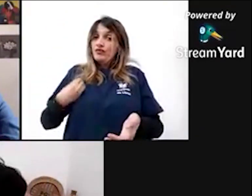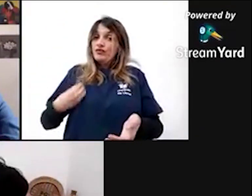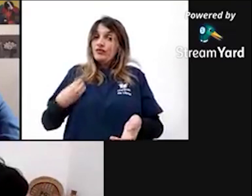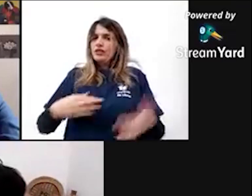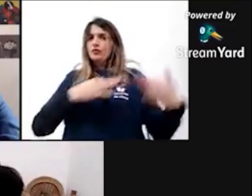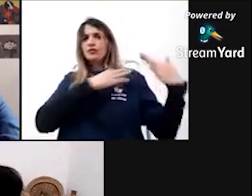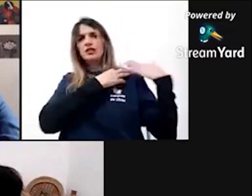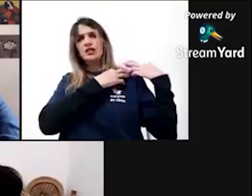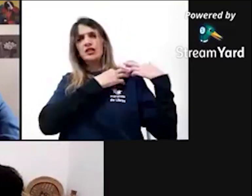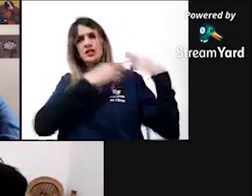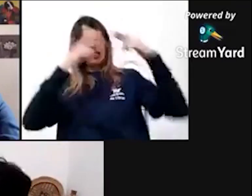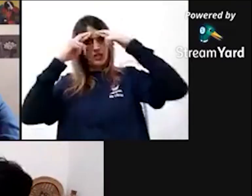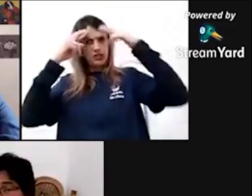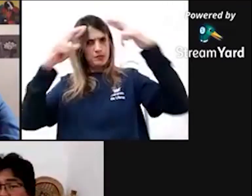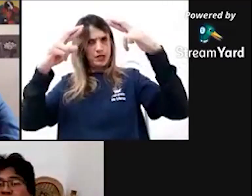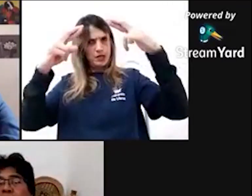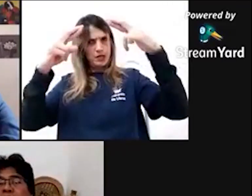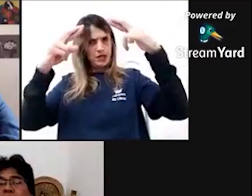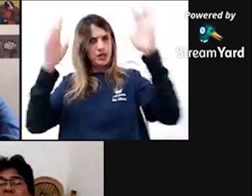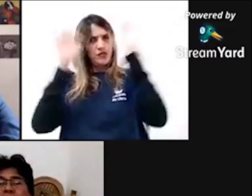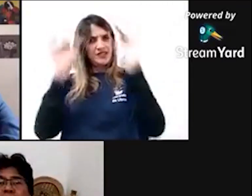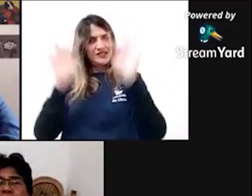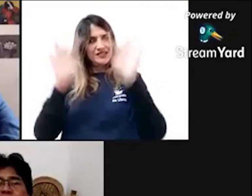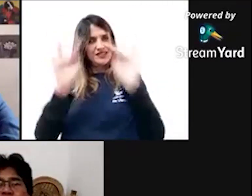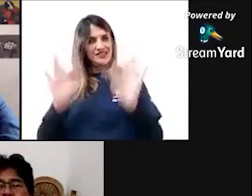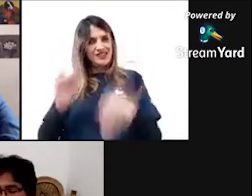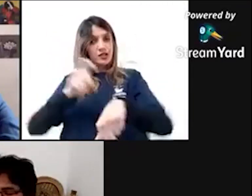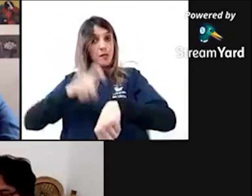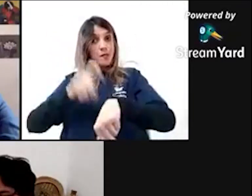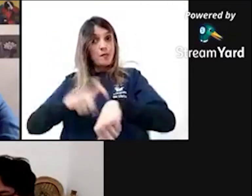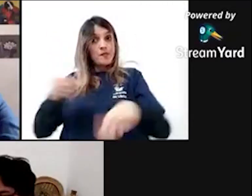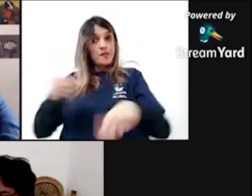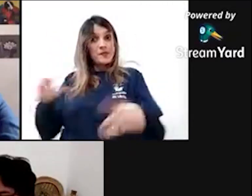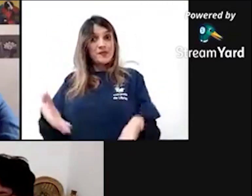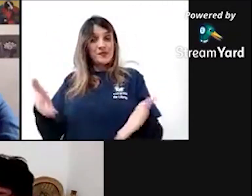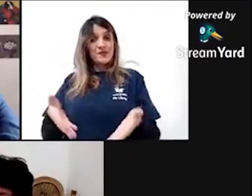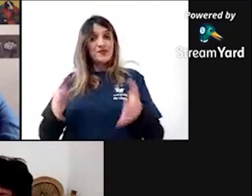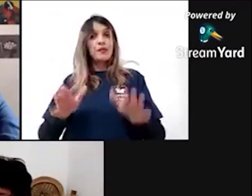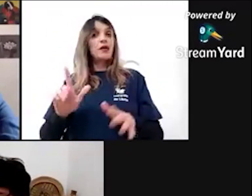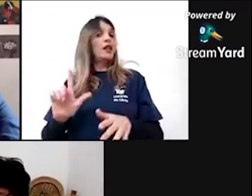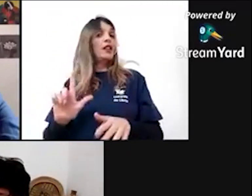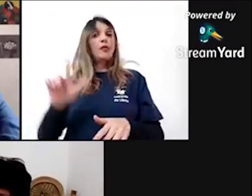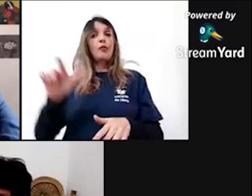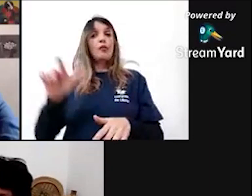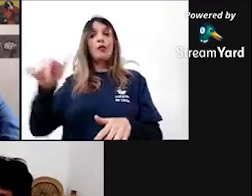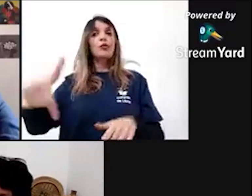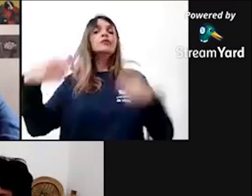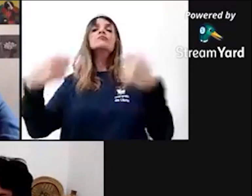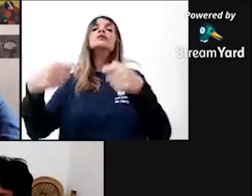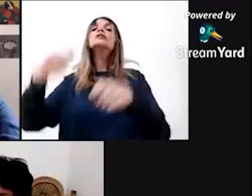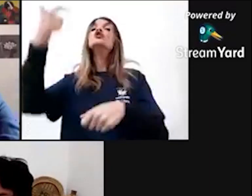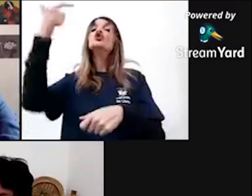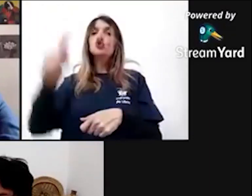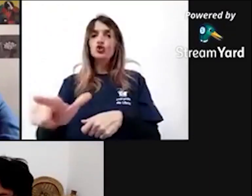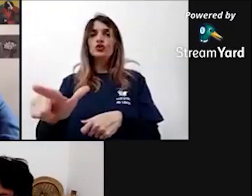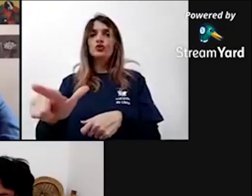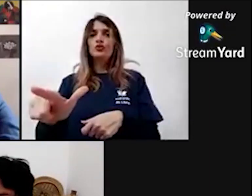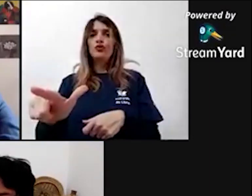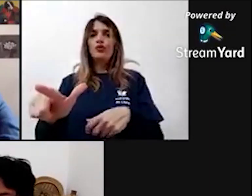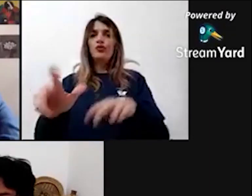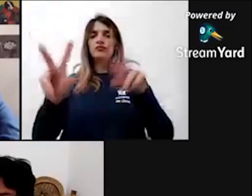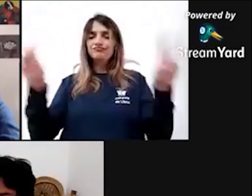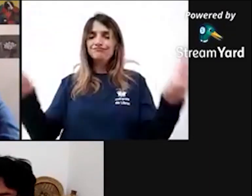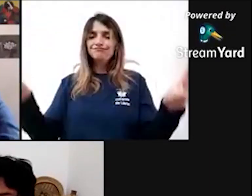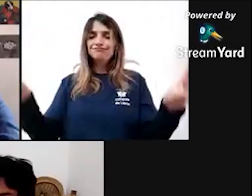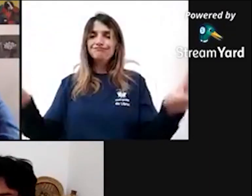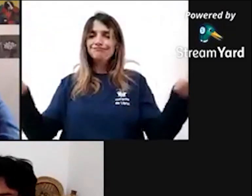felicidade, esse dia, esse momento, esse agora. Mas depois nós precisamos novamente nos voltar para